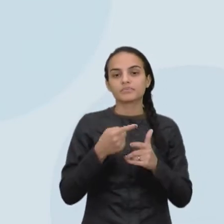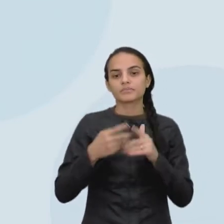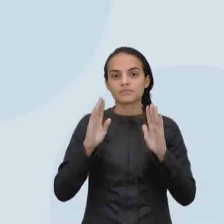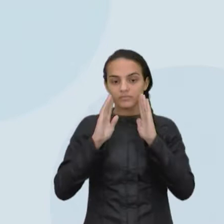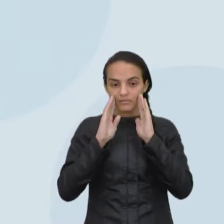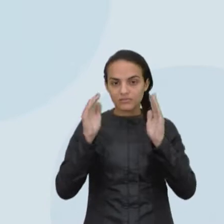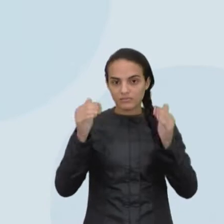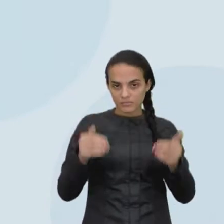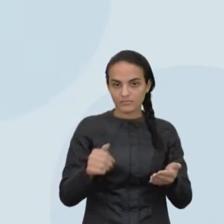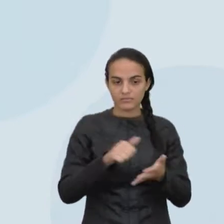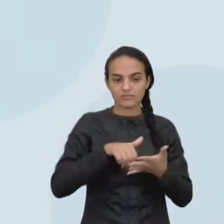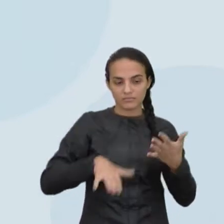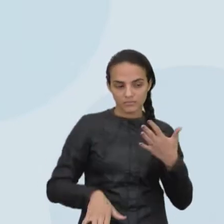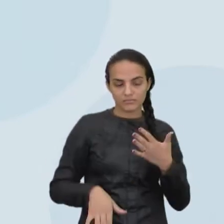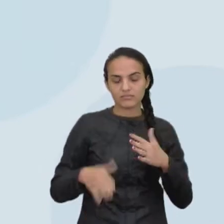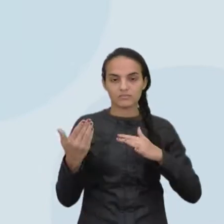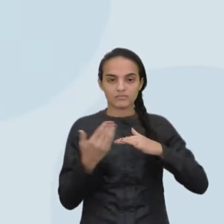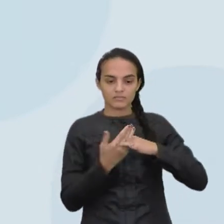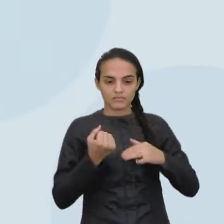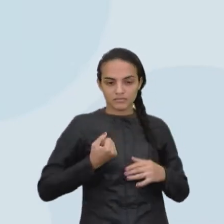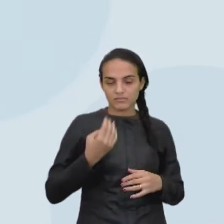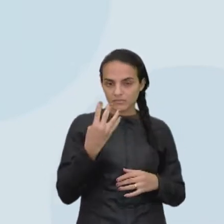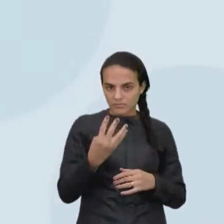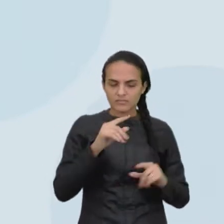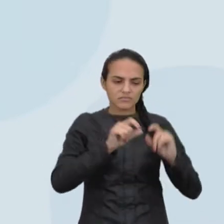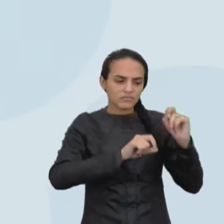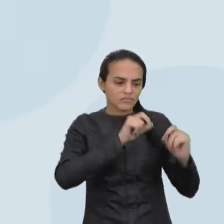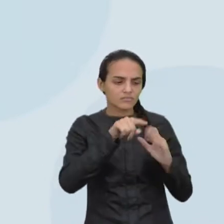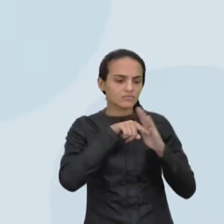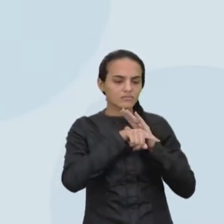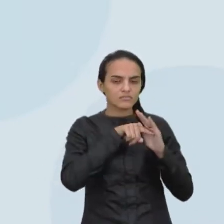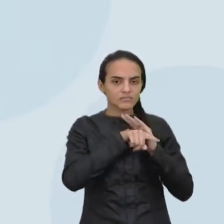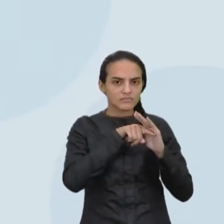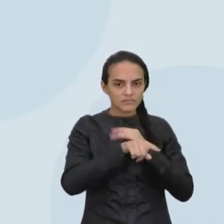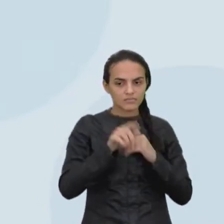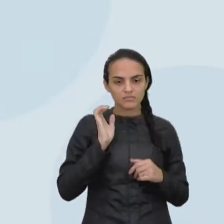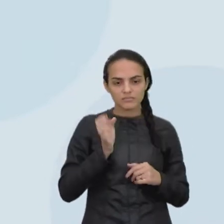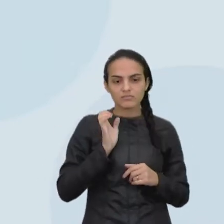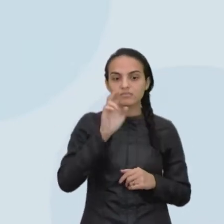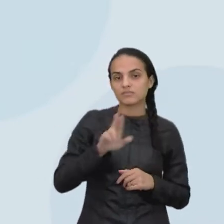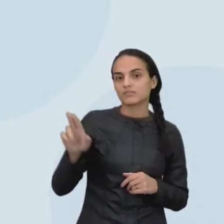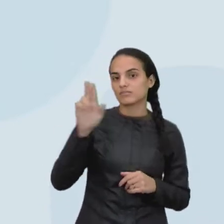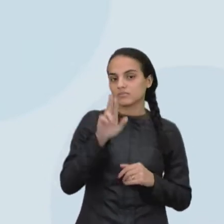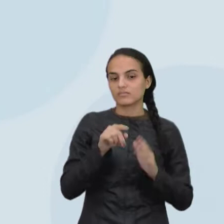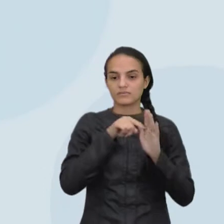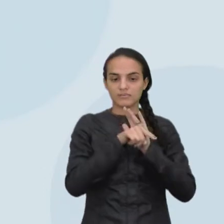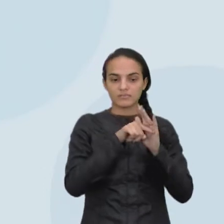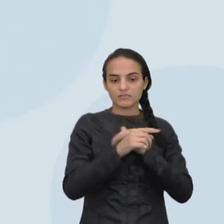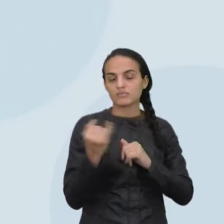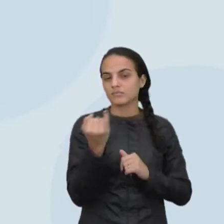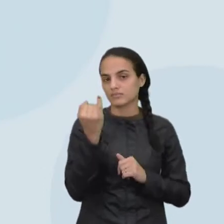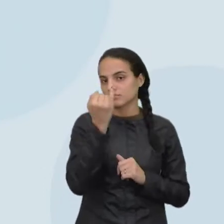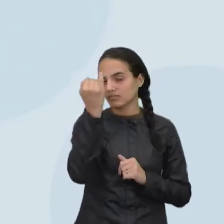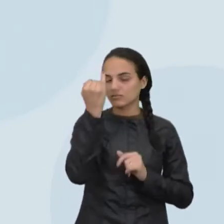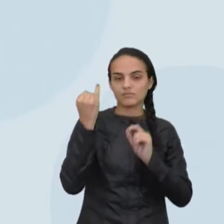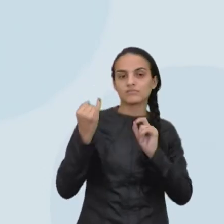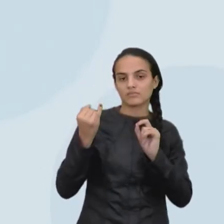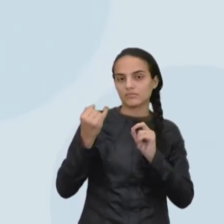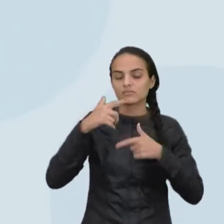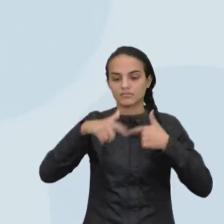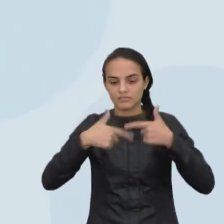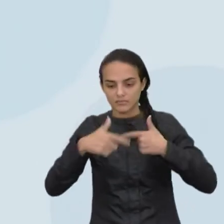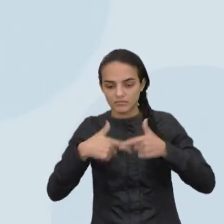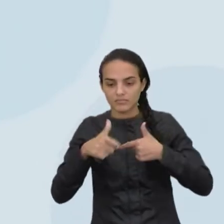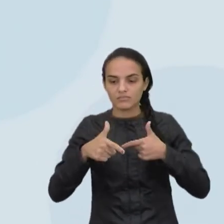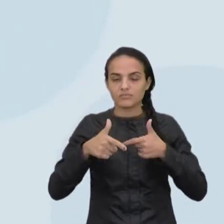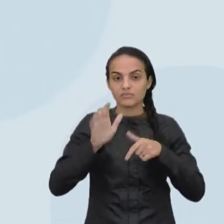da nossa atividade integrada 4. Então, o que é a pesquisa estatística? A utilização de pesquisas é fundamental para o trabalho